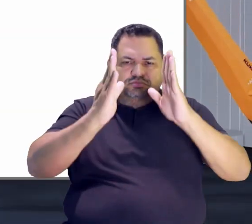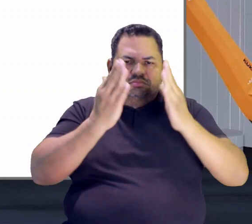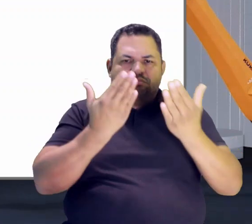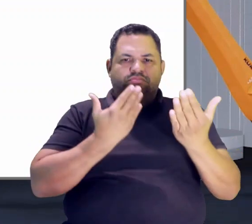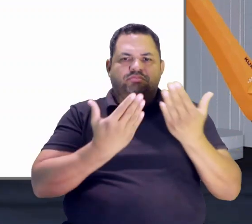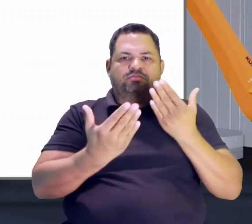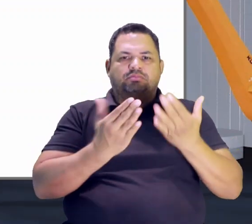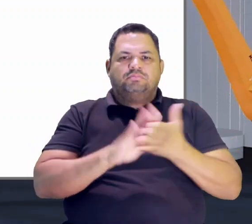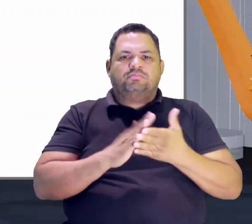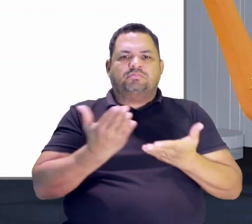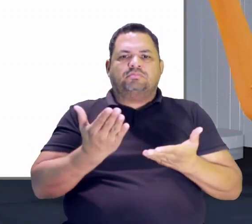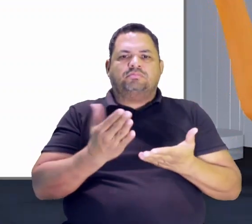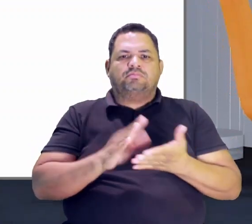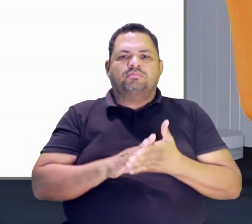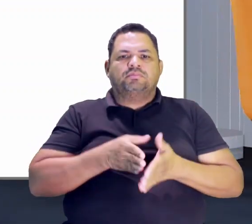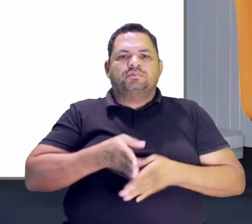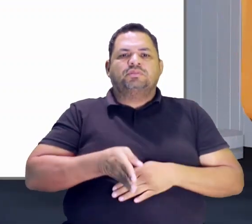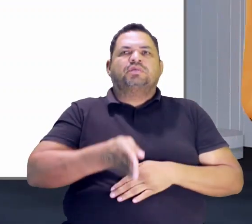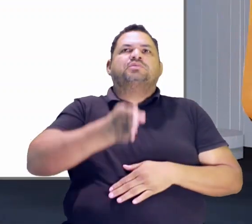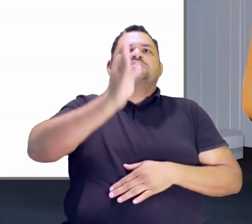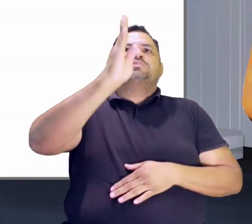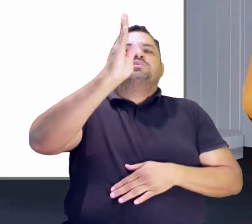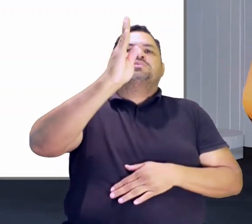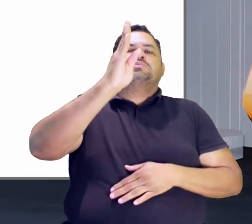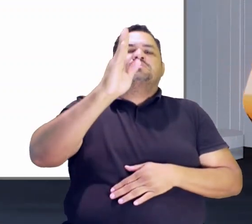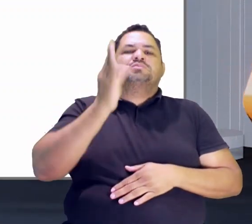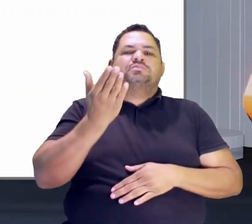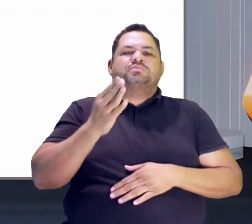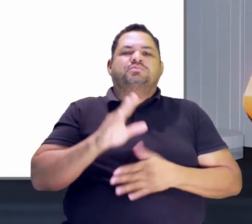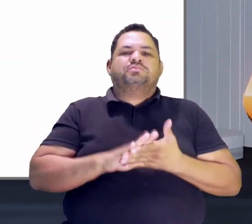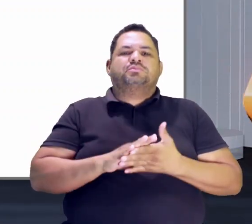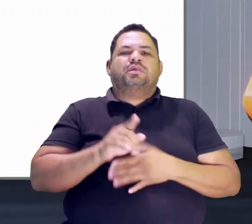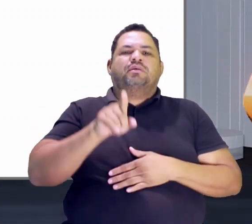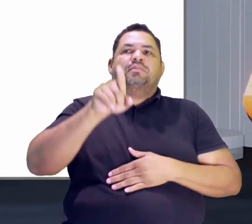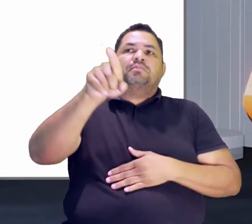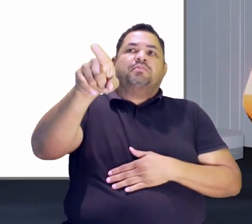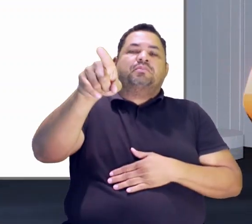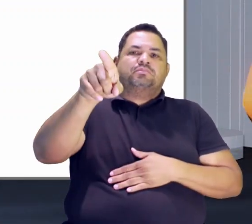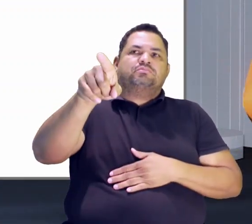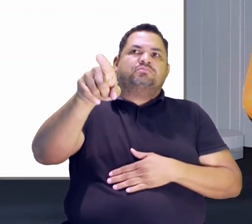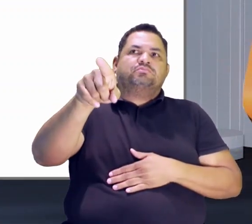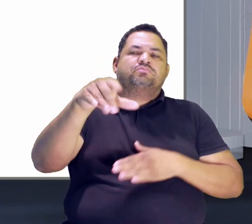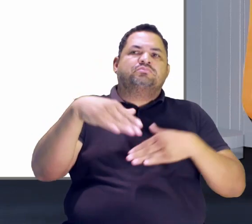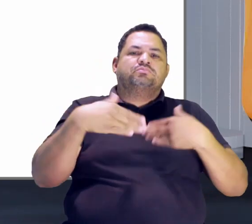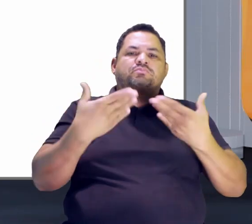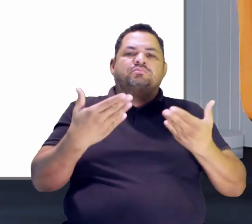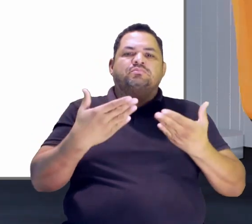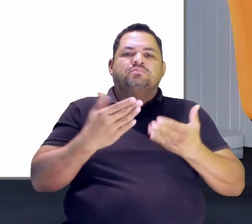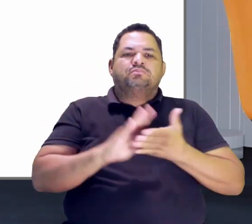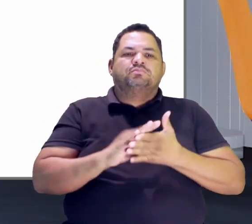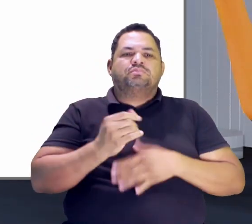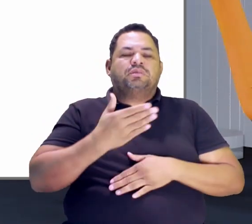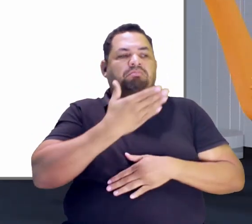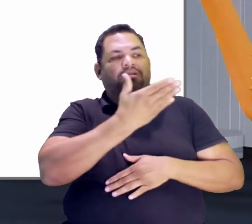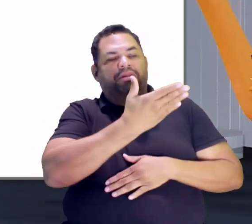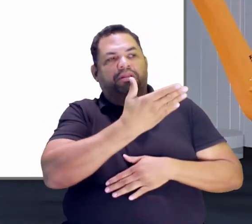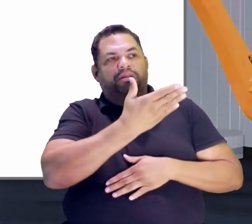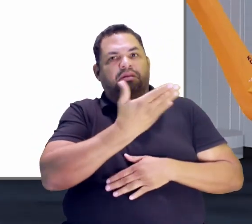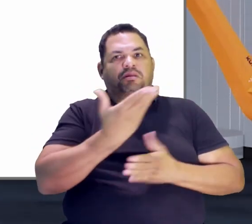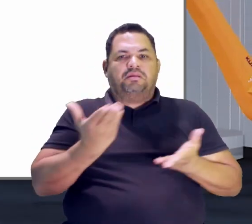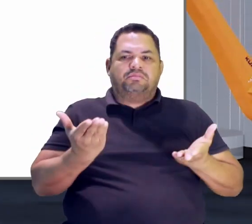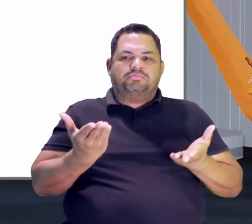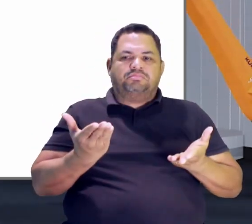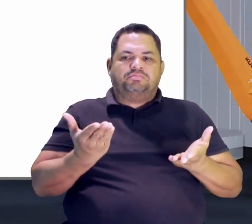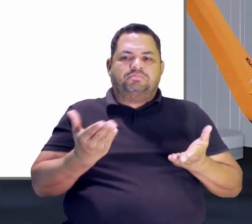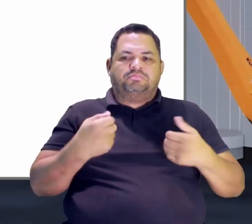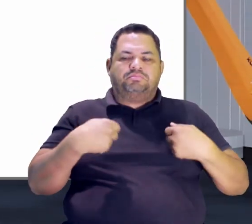beirada e conversa com a pessoa, ah, foi nessa direção. Só que o cara tem que apontar a mão, porque se eu falasse que a direção é para cá,